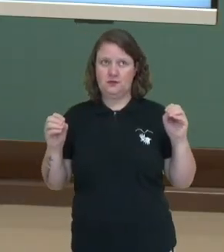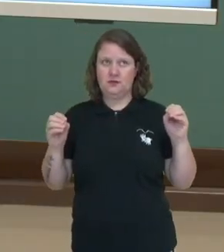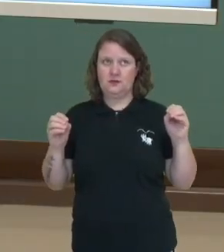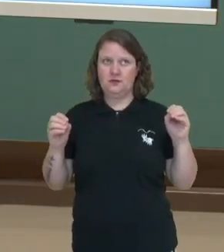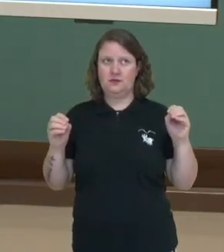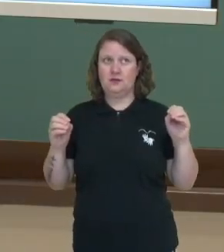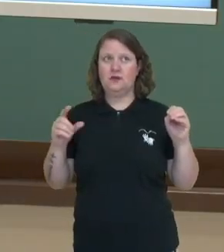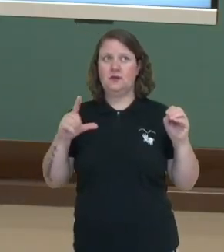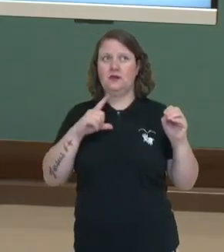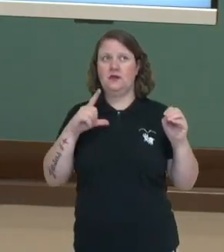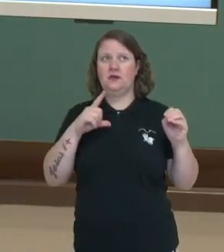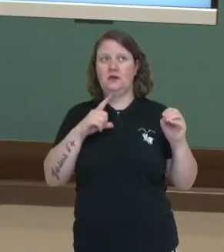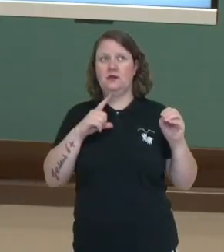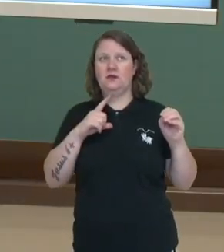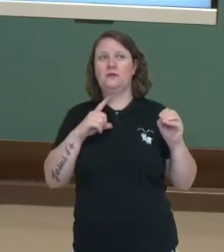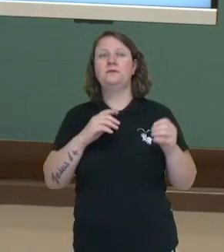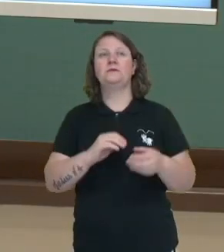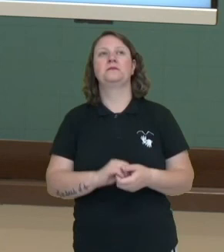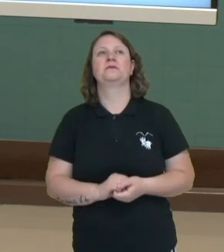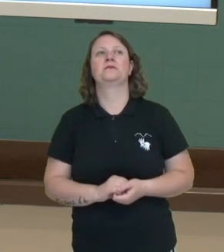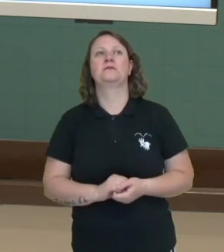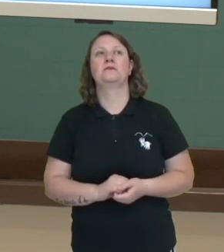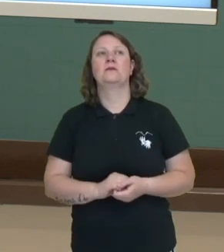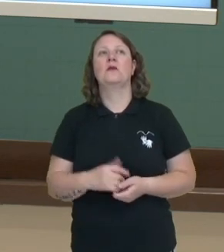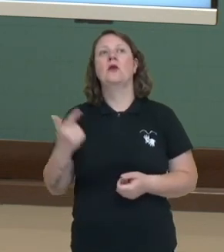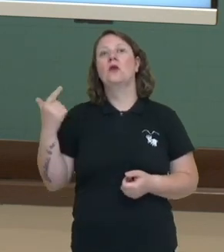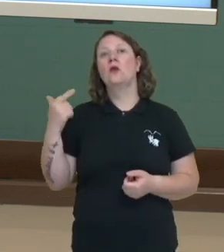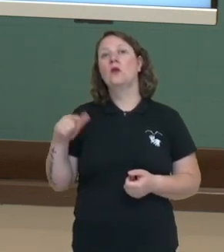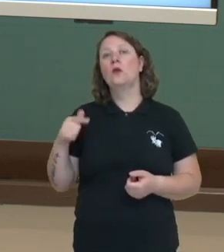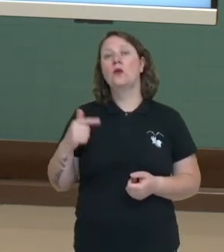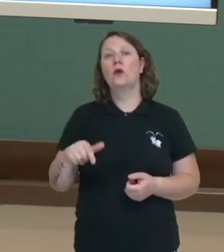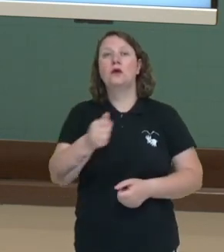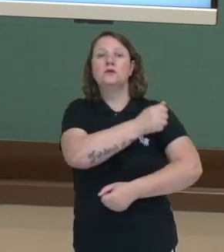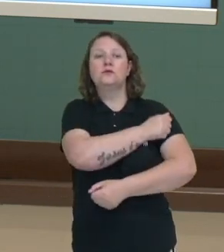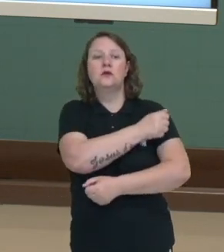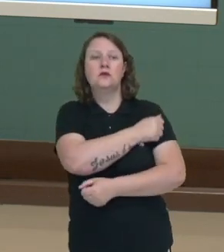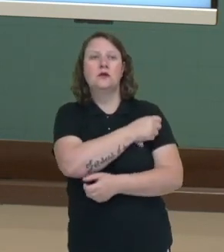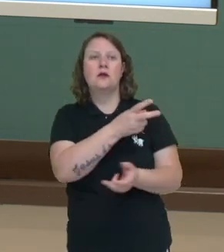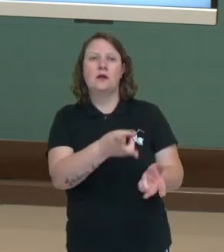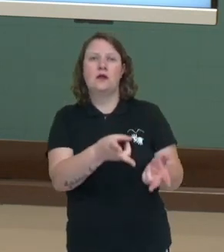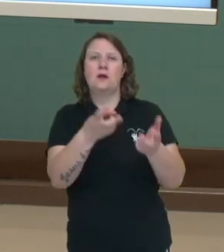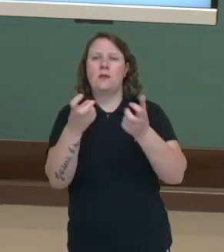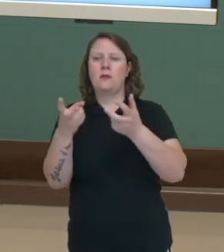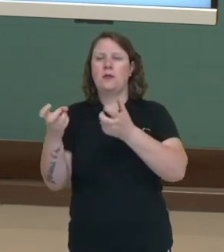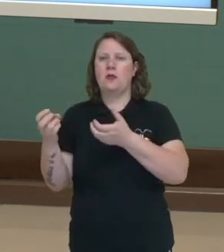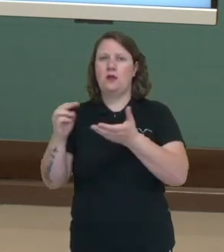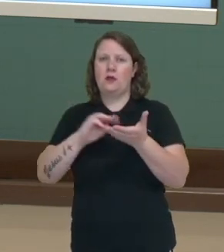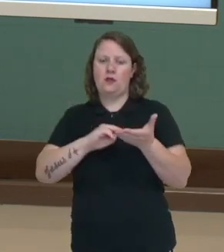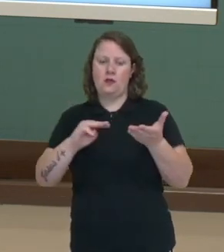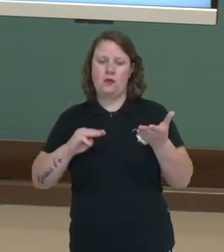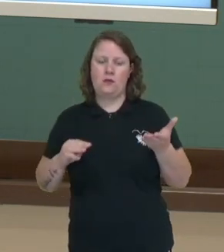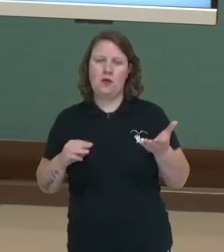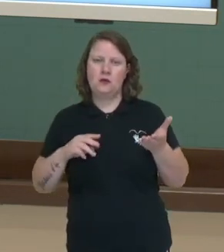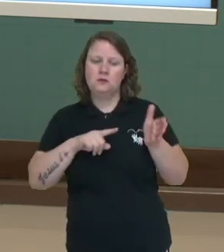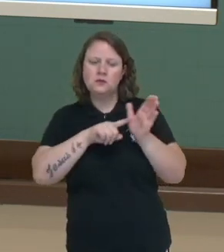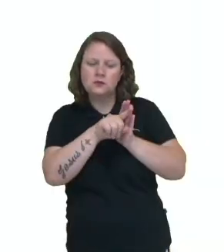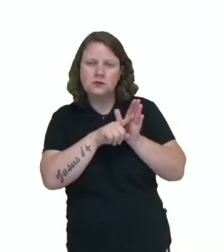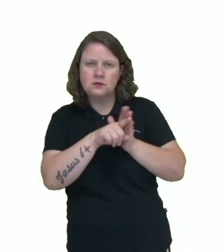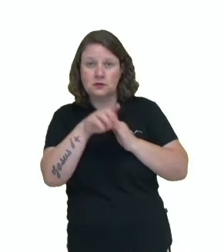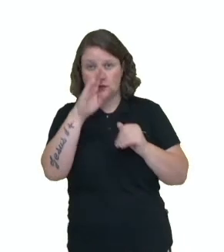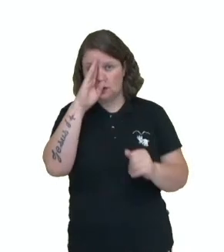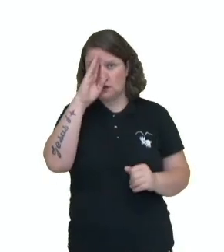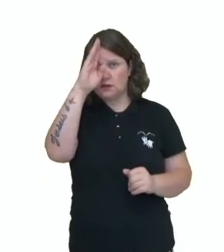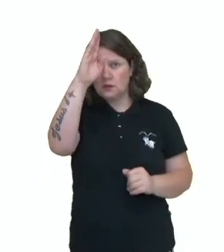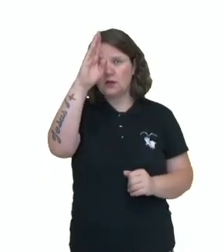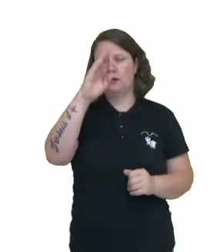oração subjetiva. Já a outra, os alunos perceberam que o método de checagem era essencial ao